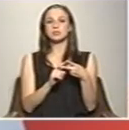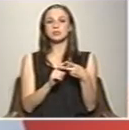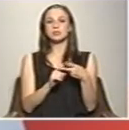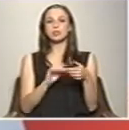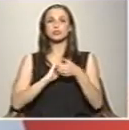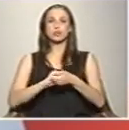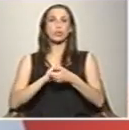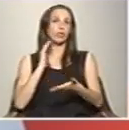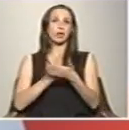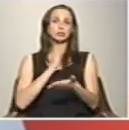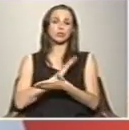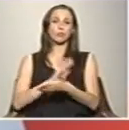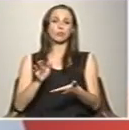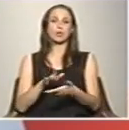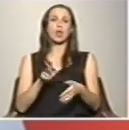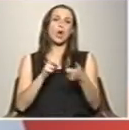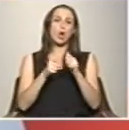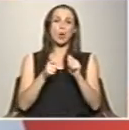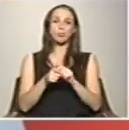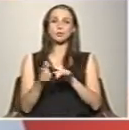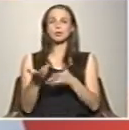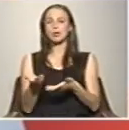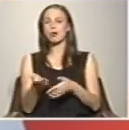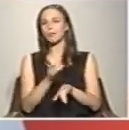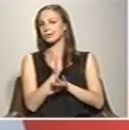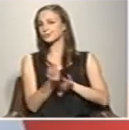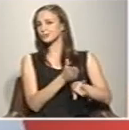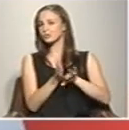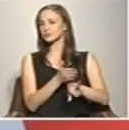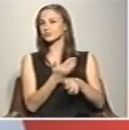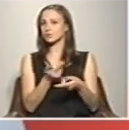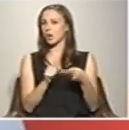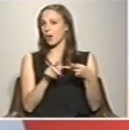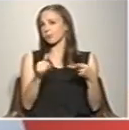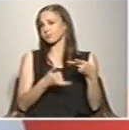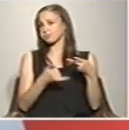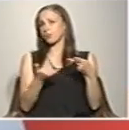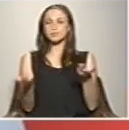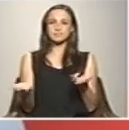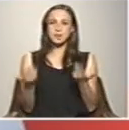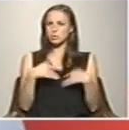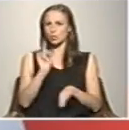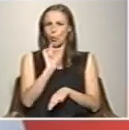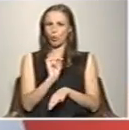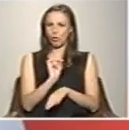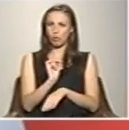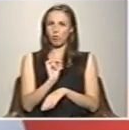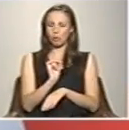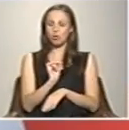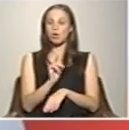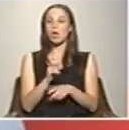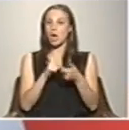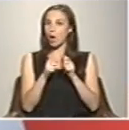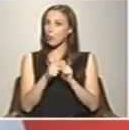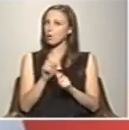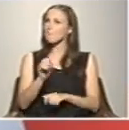Solidariedade, como um problema lateral. Como um problema lateral, mas não é, seguramente, um problema maior